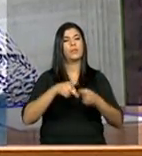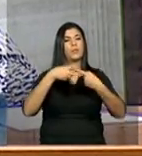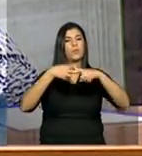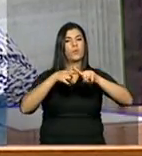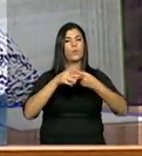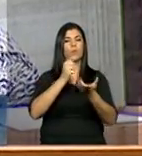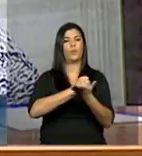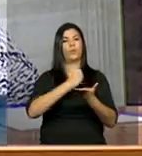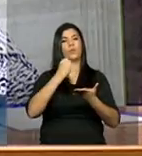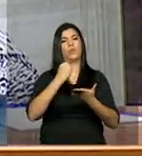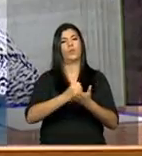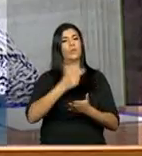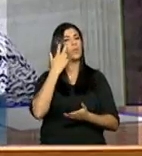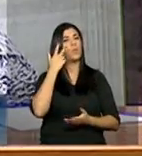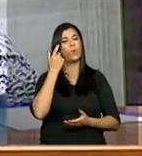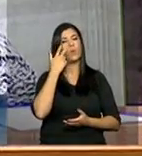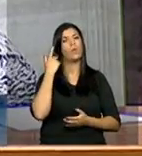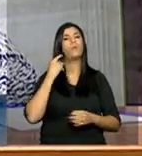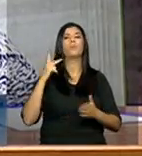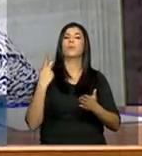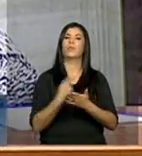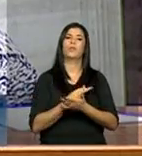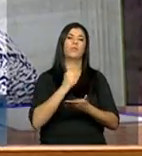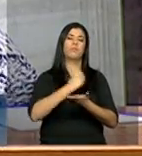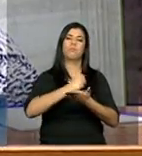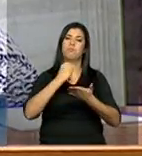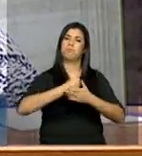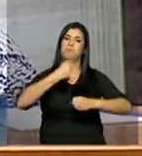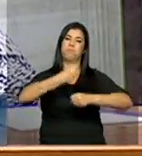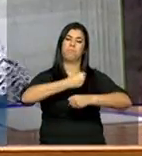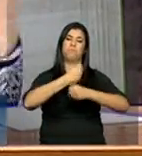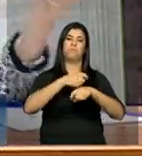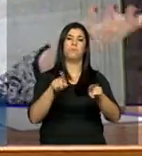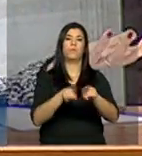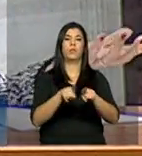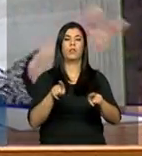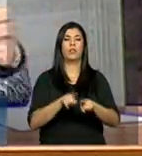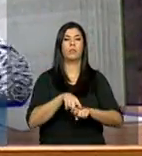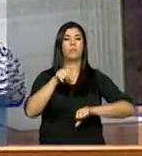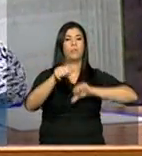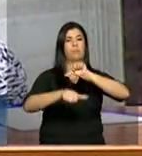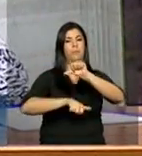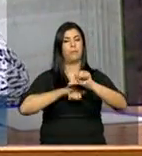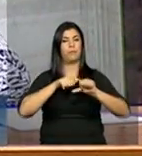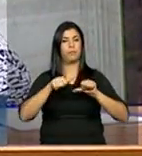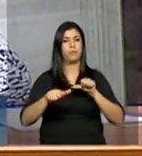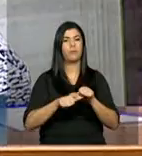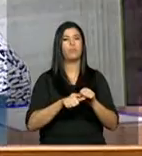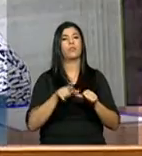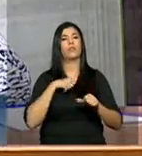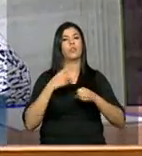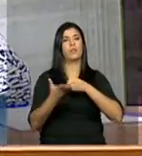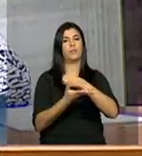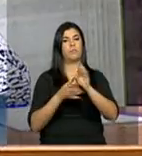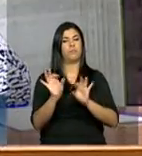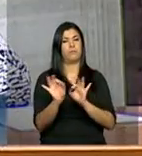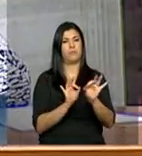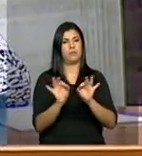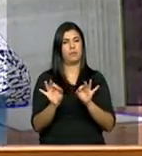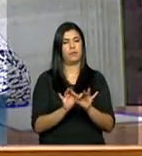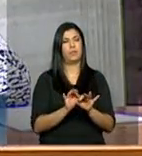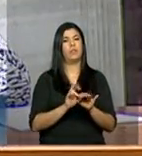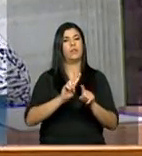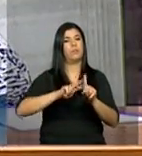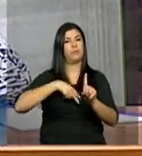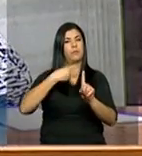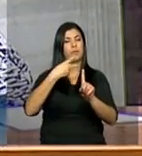são normais em qualquer contrato de obra, além também de, por mudança de escopo, aumento de